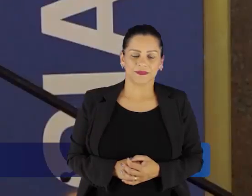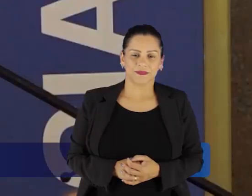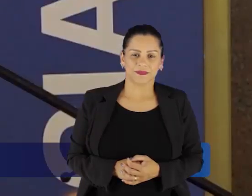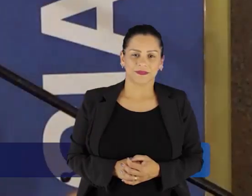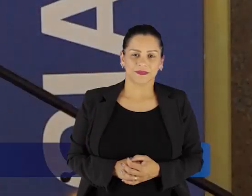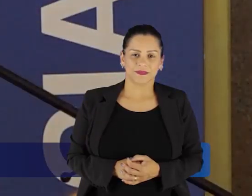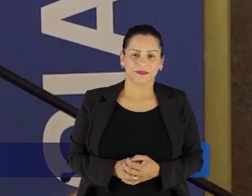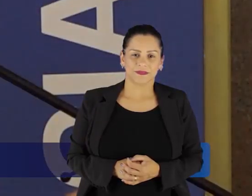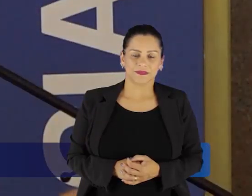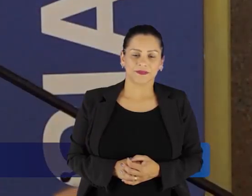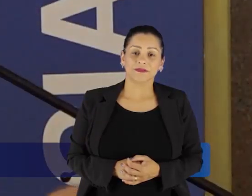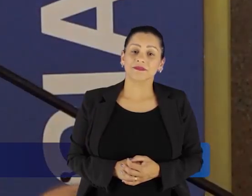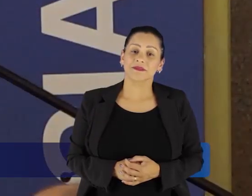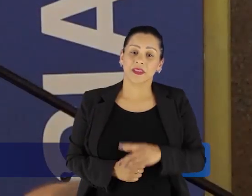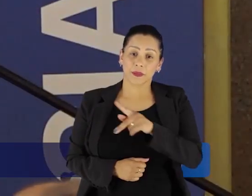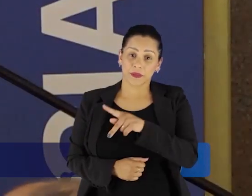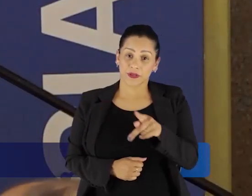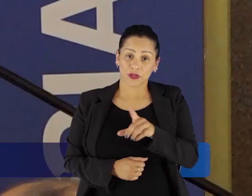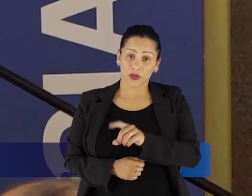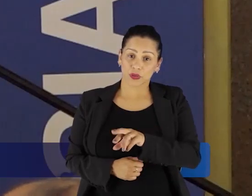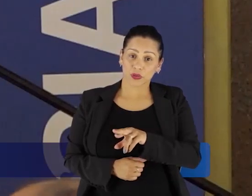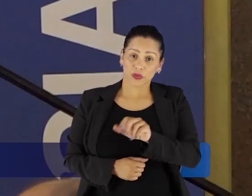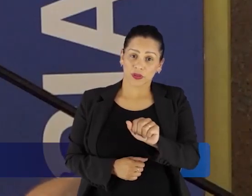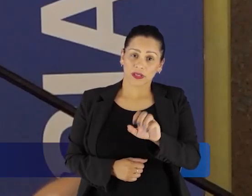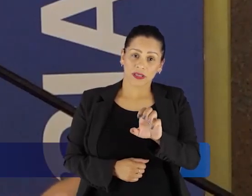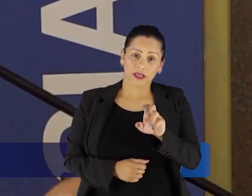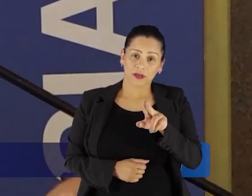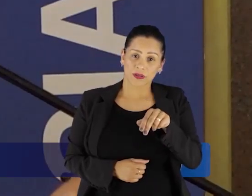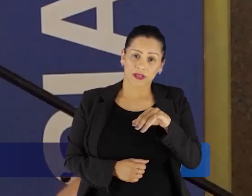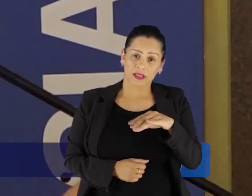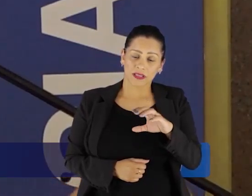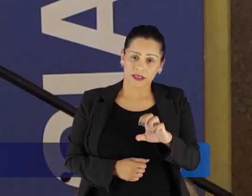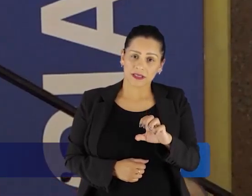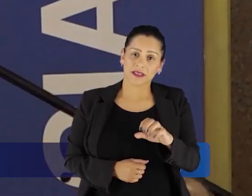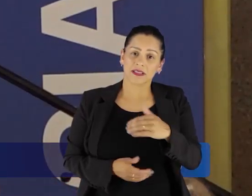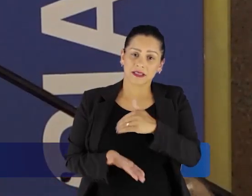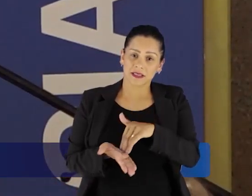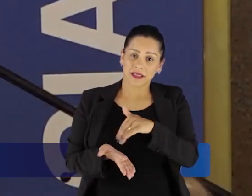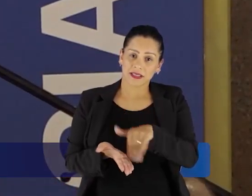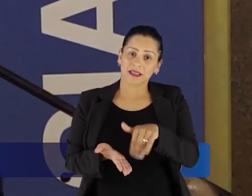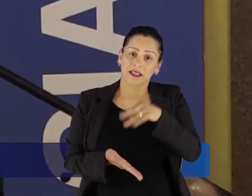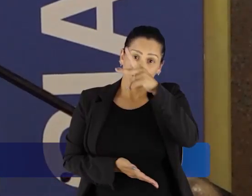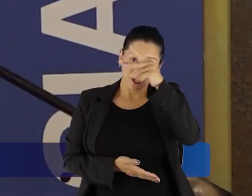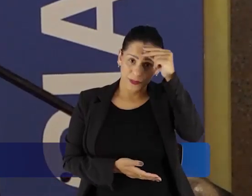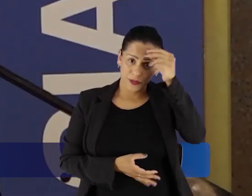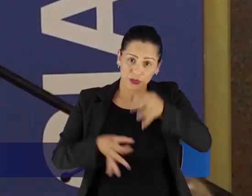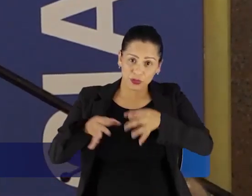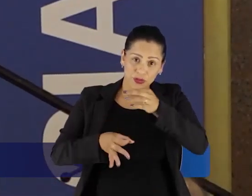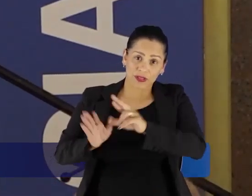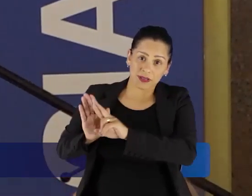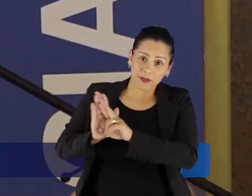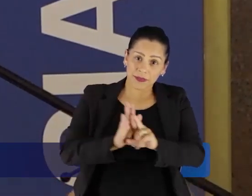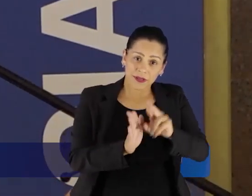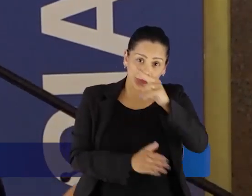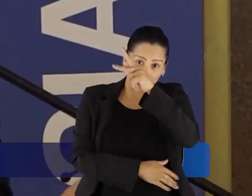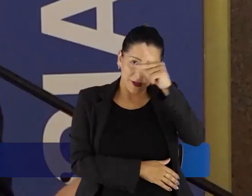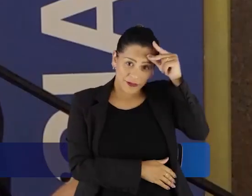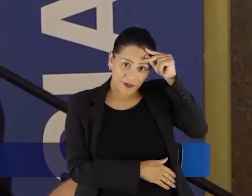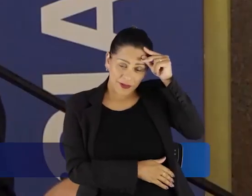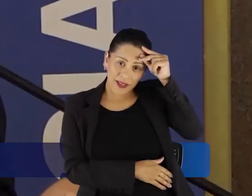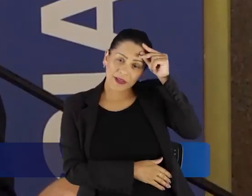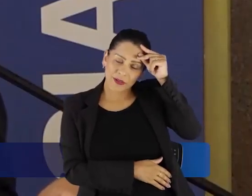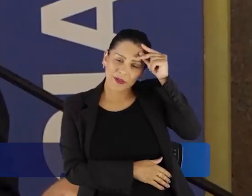A Professora Doutora Eunice Prudente Secretaria Municipal de Justiça nesse ato representa o prefeito da capital